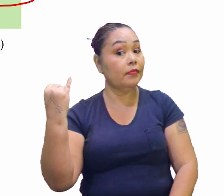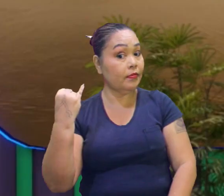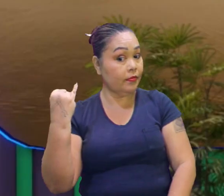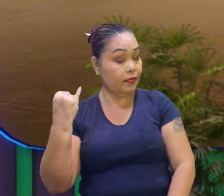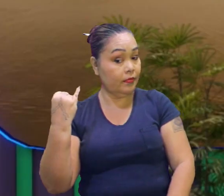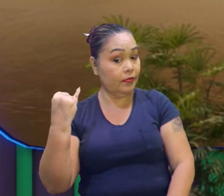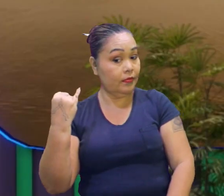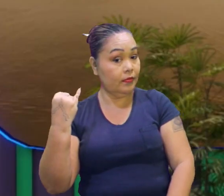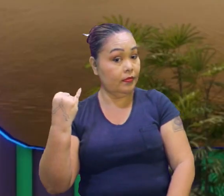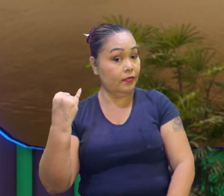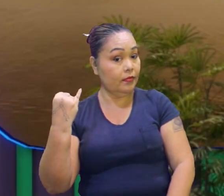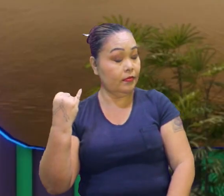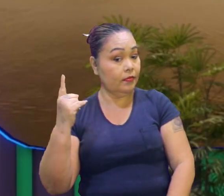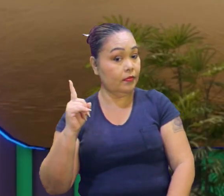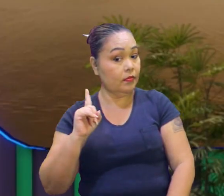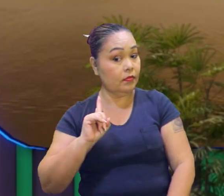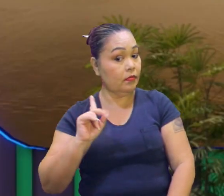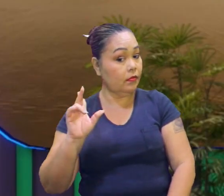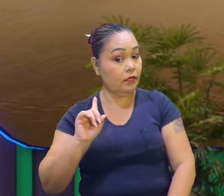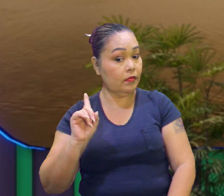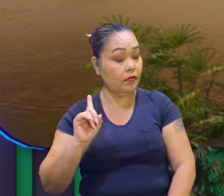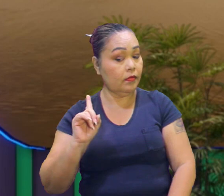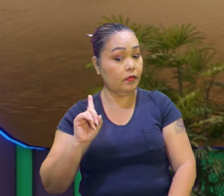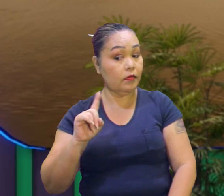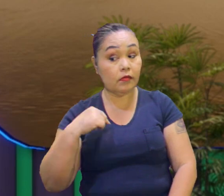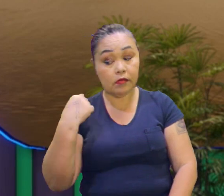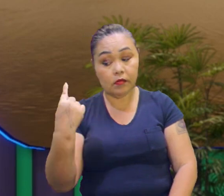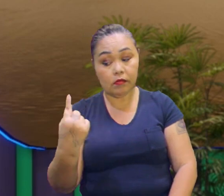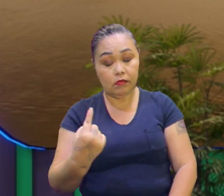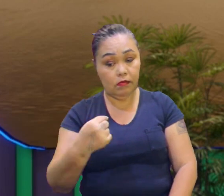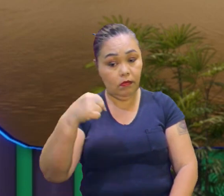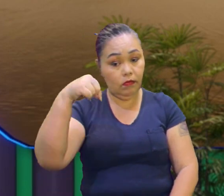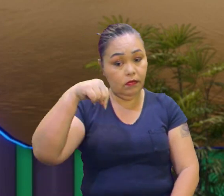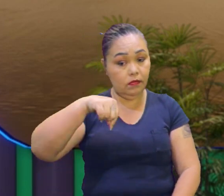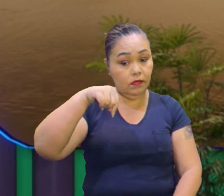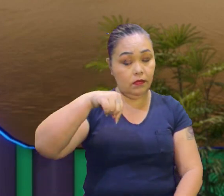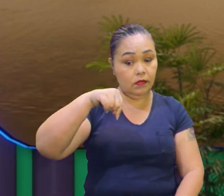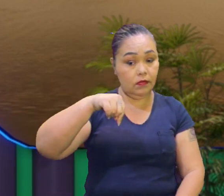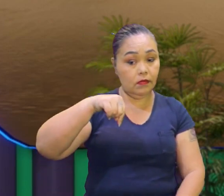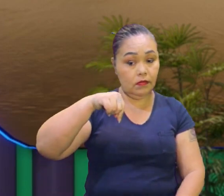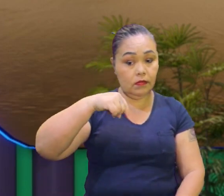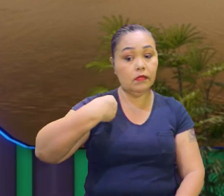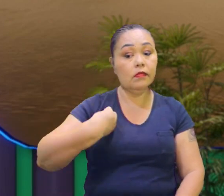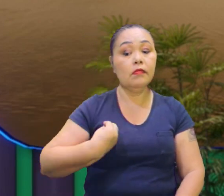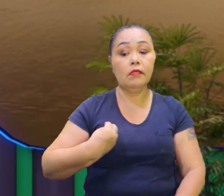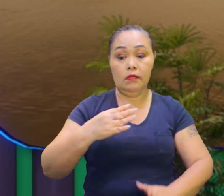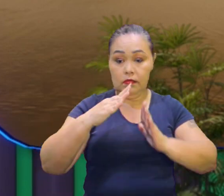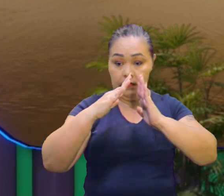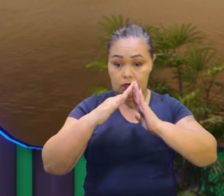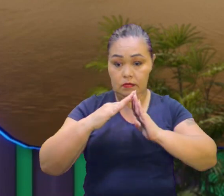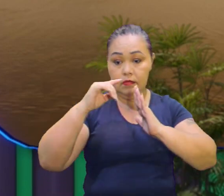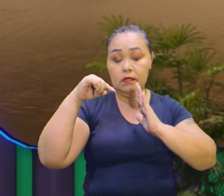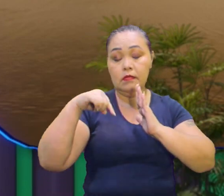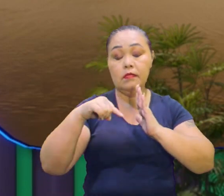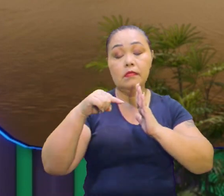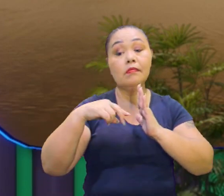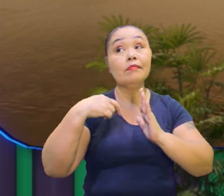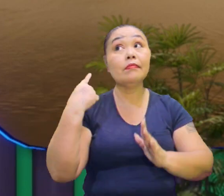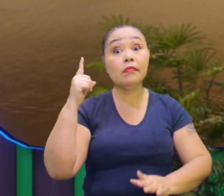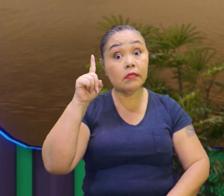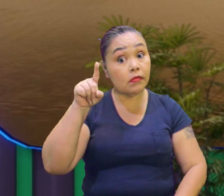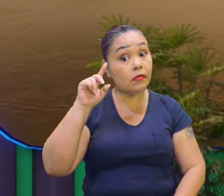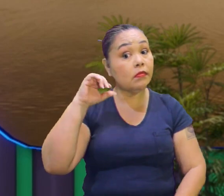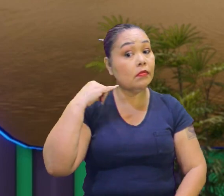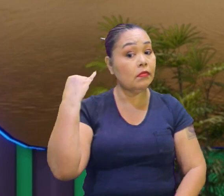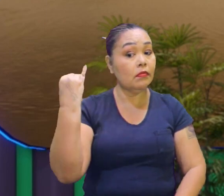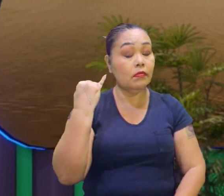importante, não só para nós que estamos aqui na Amazônia. Ela é importante